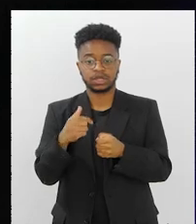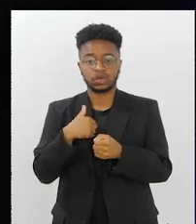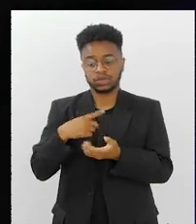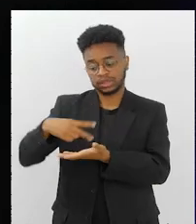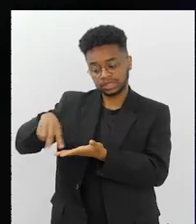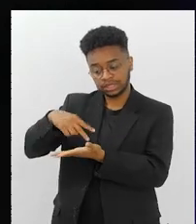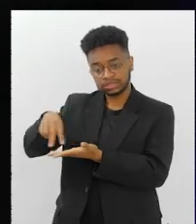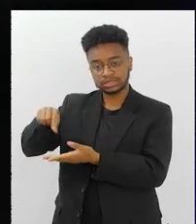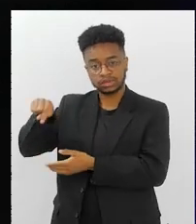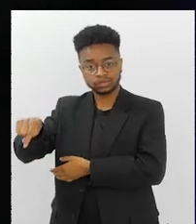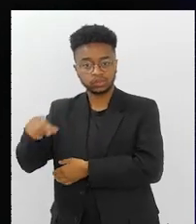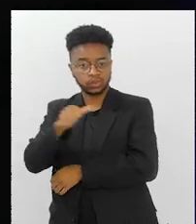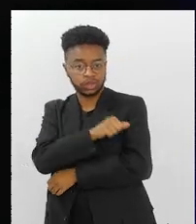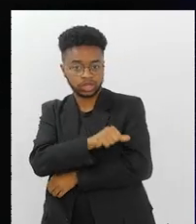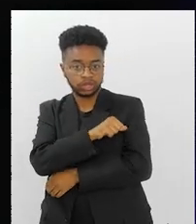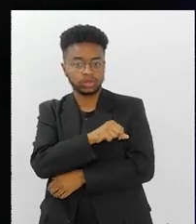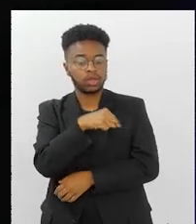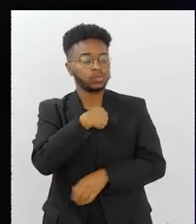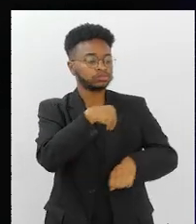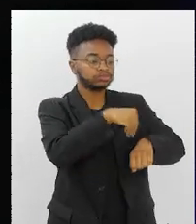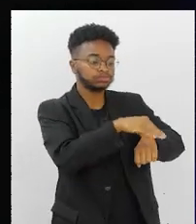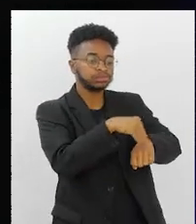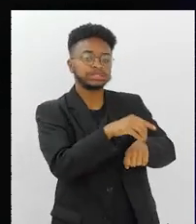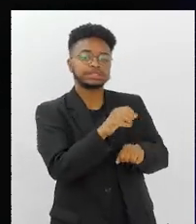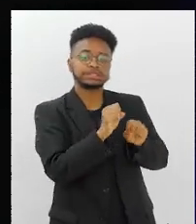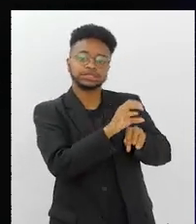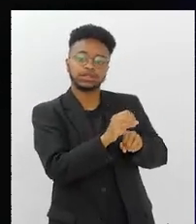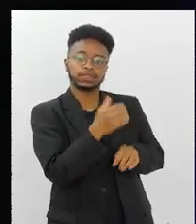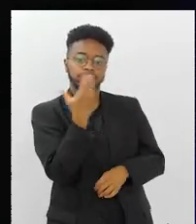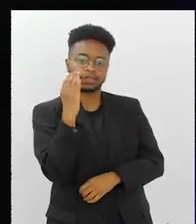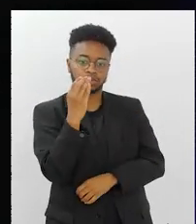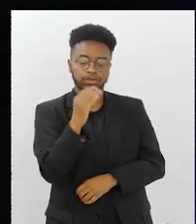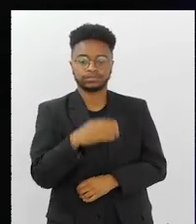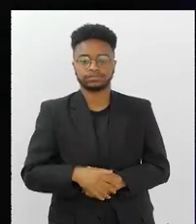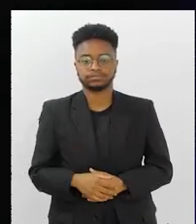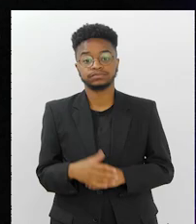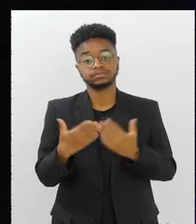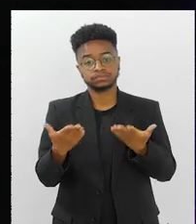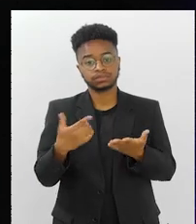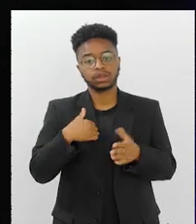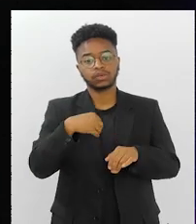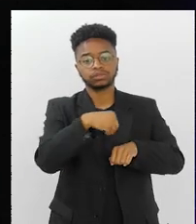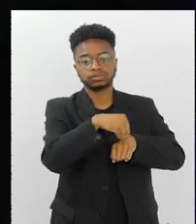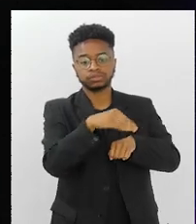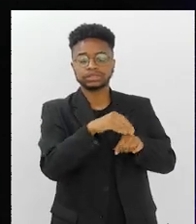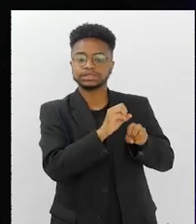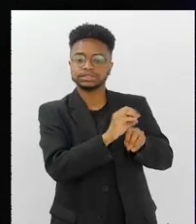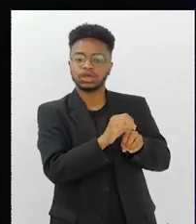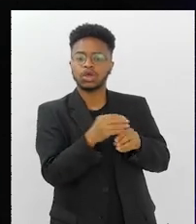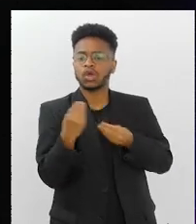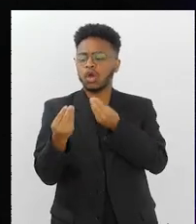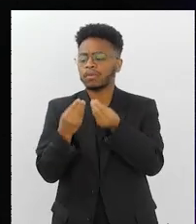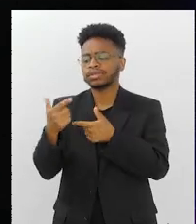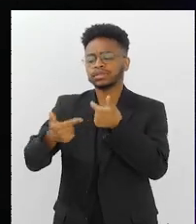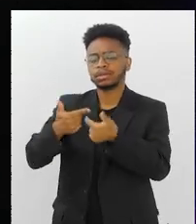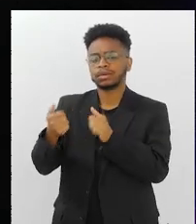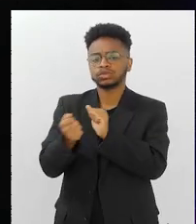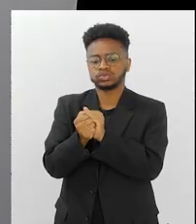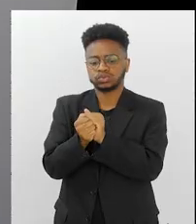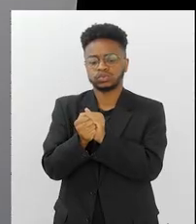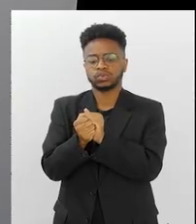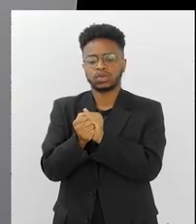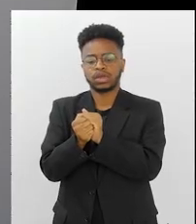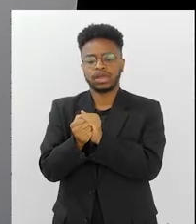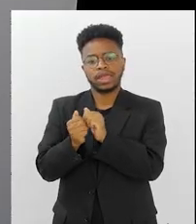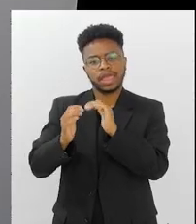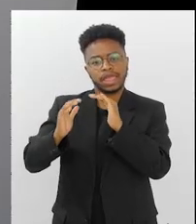né sendo bailarino e sendo coreógrafo E aí eu coreografi Niterói eh 200 esse trabalho da Império